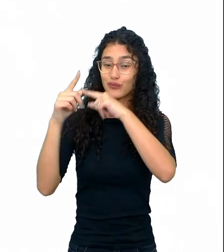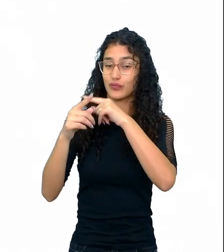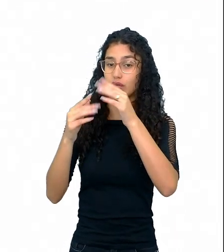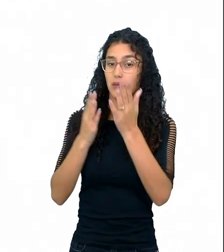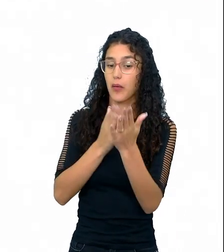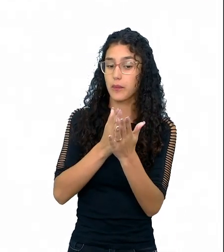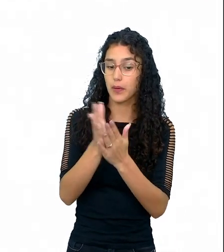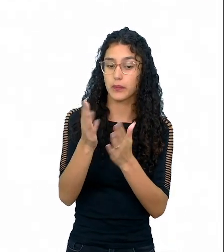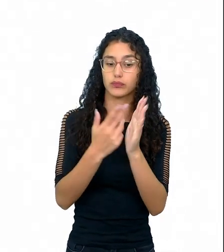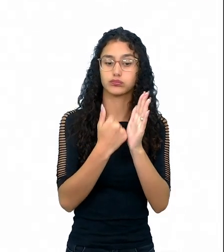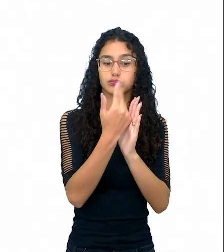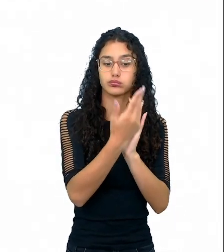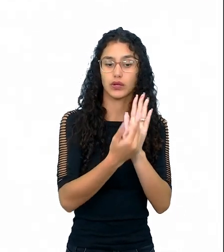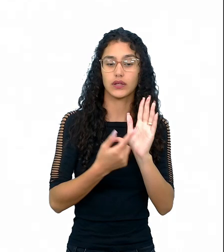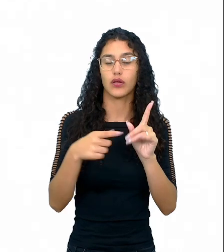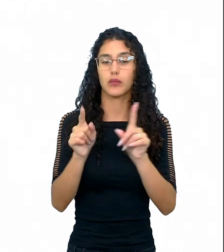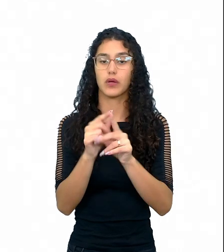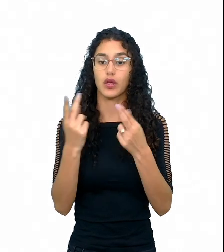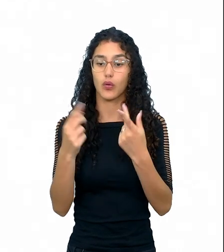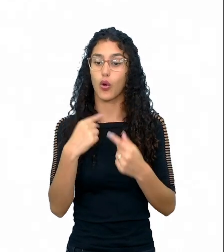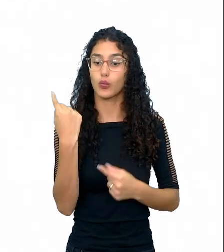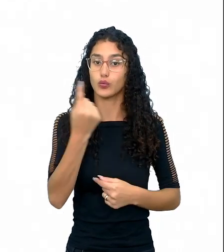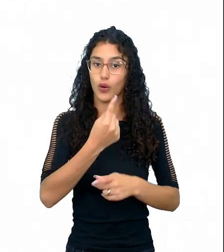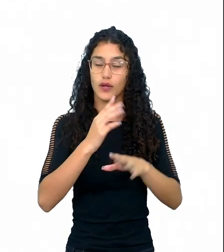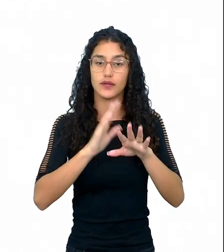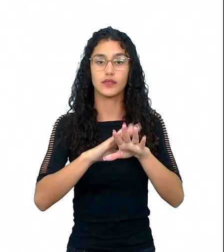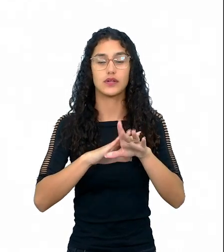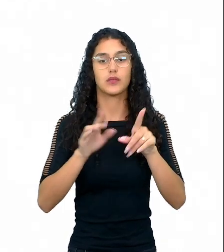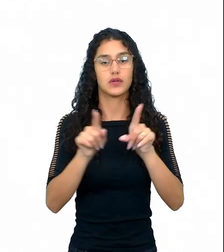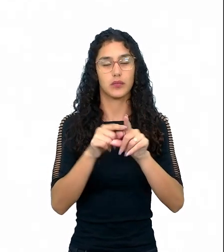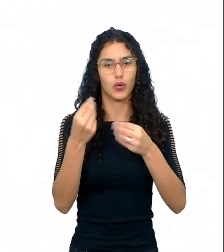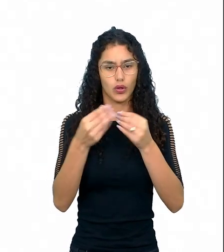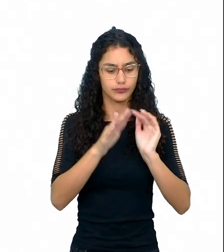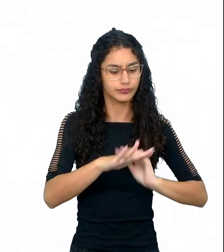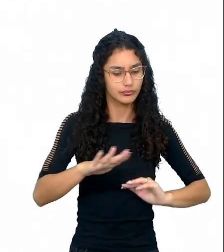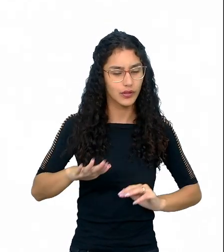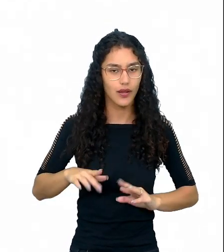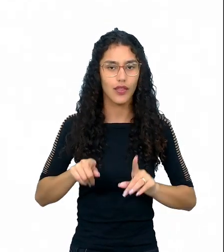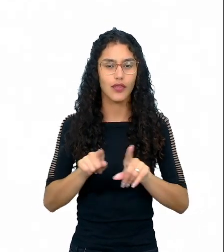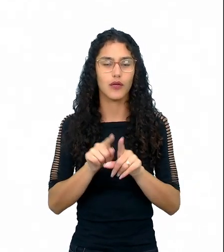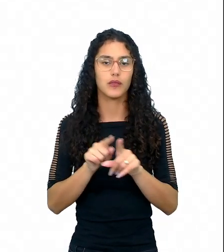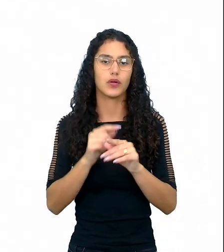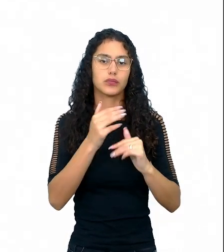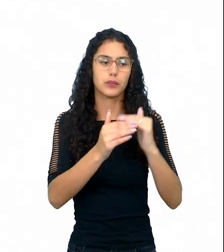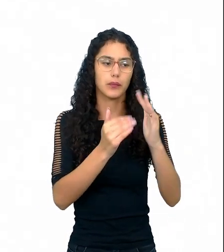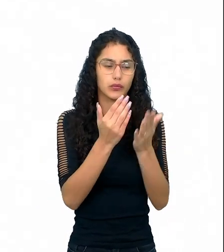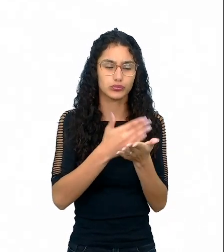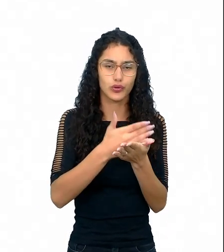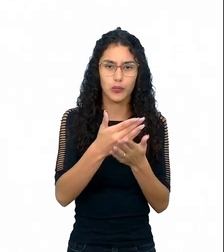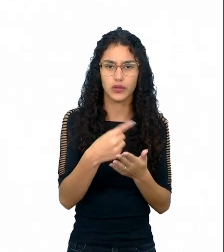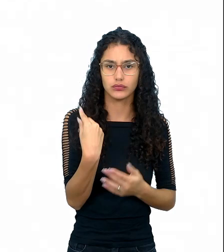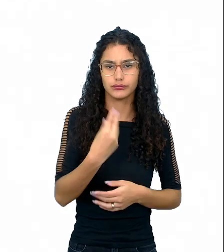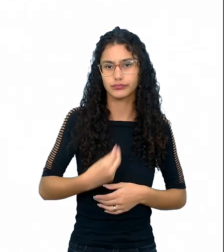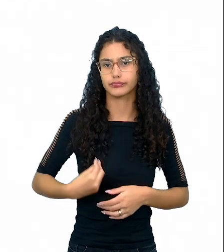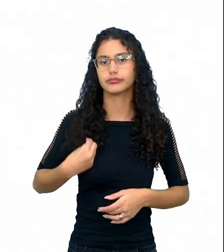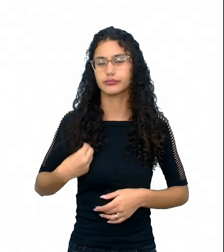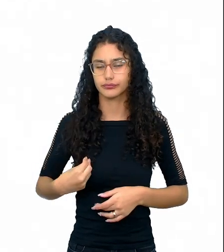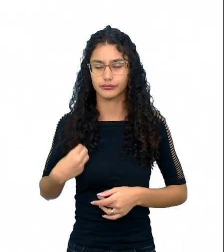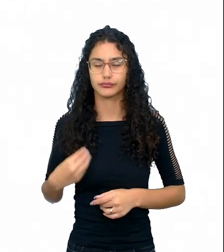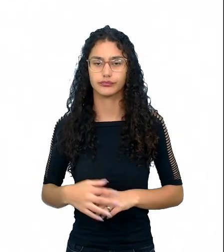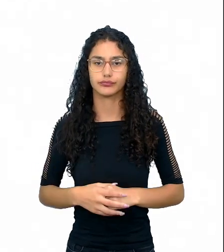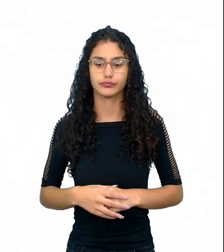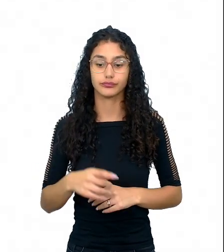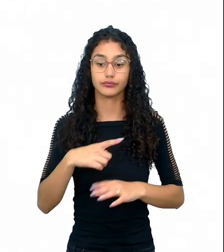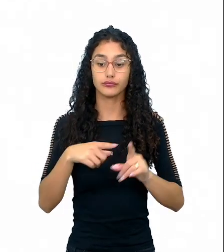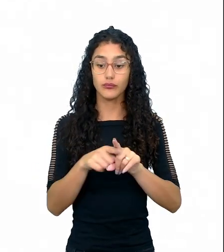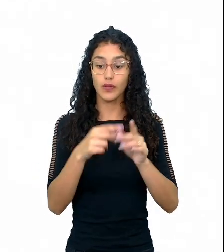pelo desenho, né, assim como nós também fizemos quando crianças, nas fases iniciais da nossa vida, né, ali por